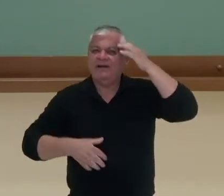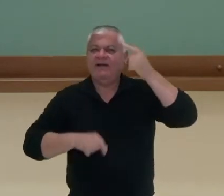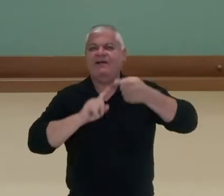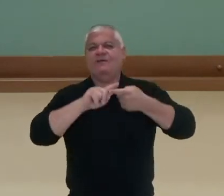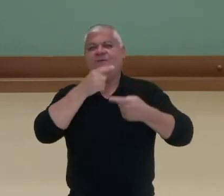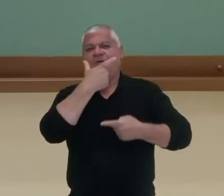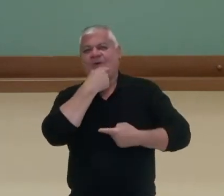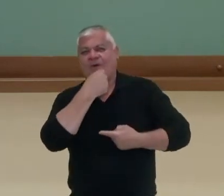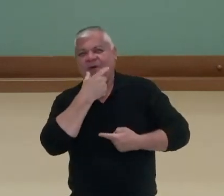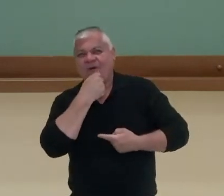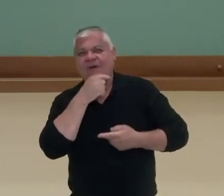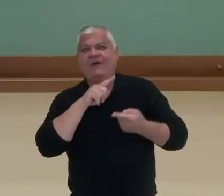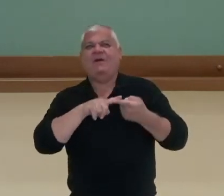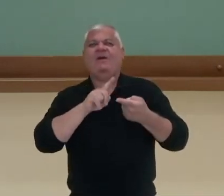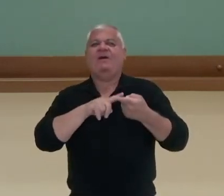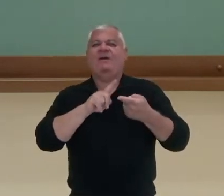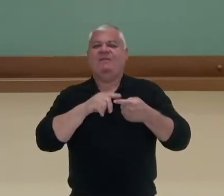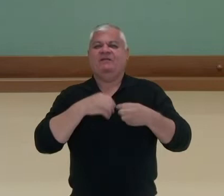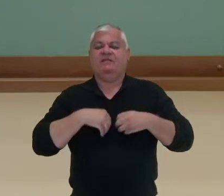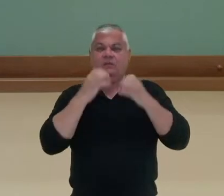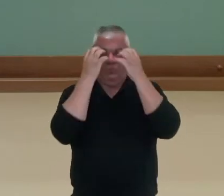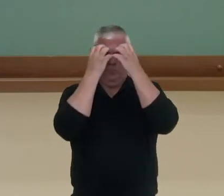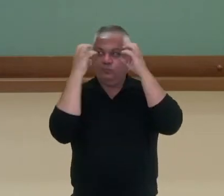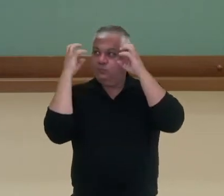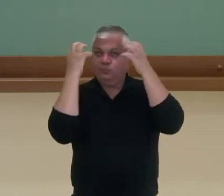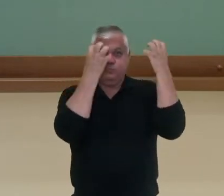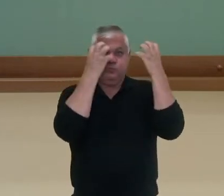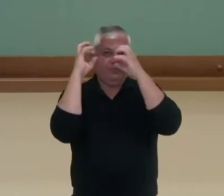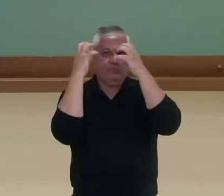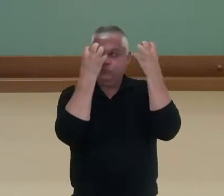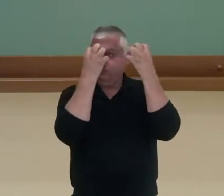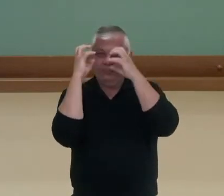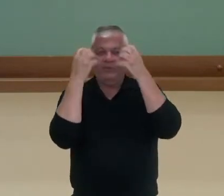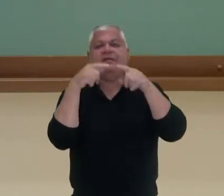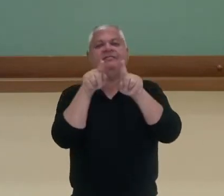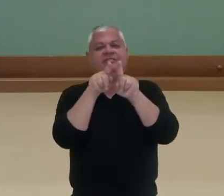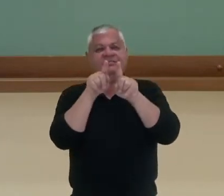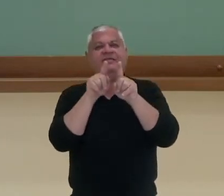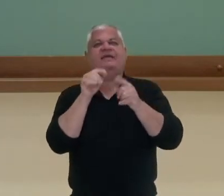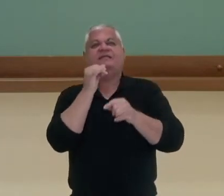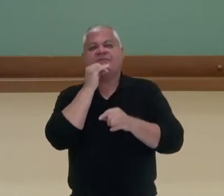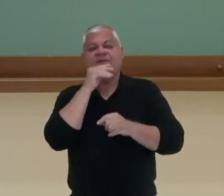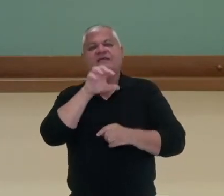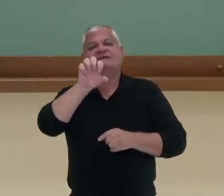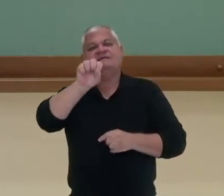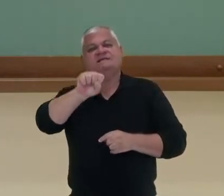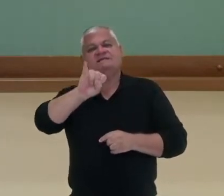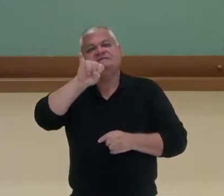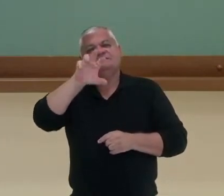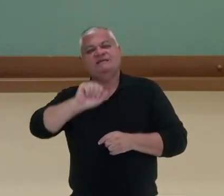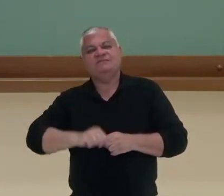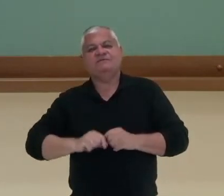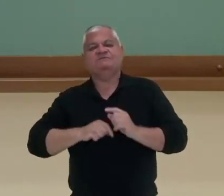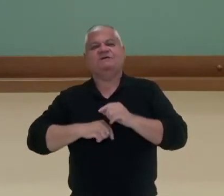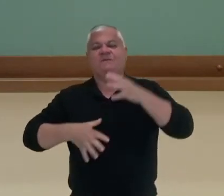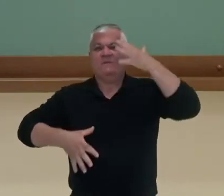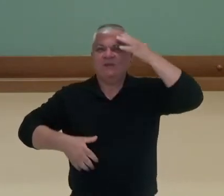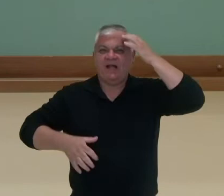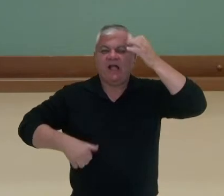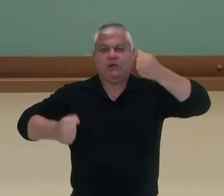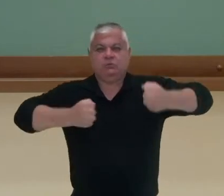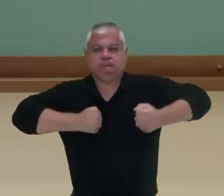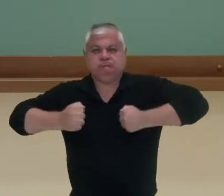tenho os prosímios, que é o lêmur, o lori e o társio, e eu tenho os prosímios, os símios, que são os outros. Qual